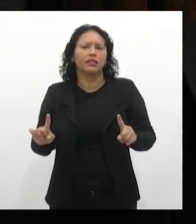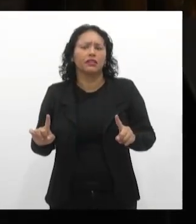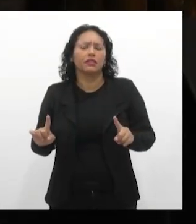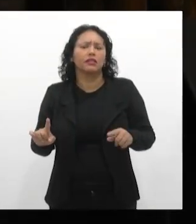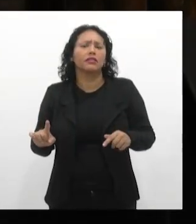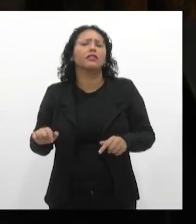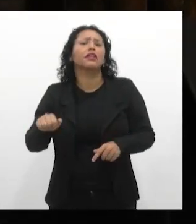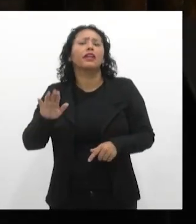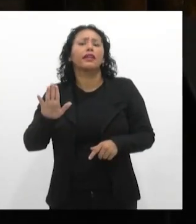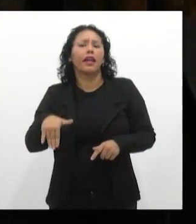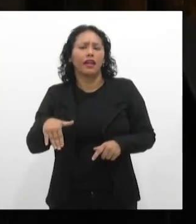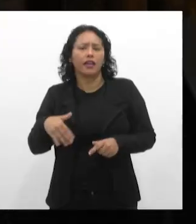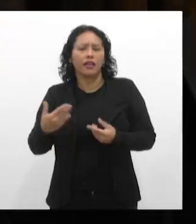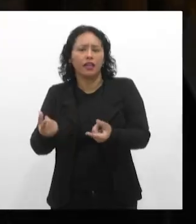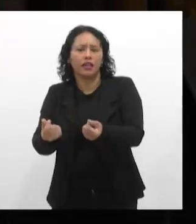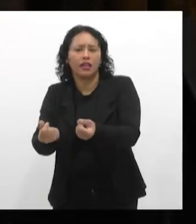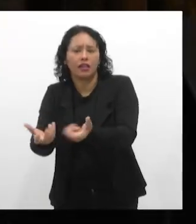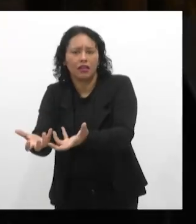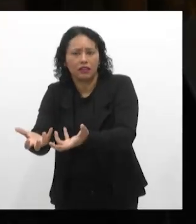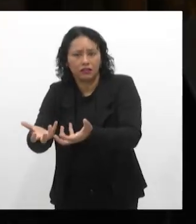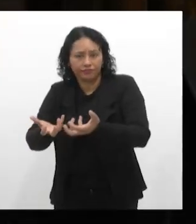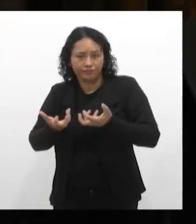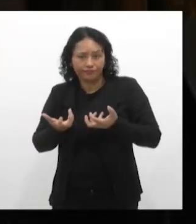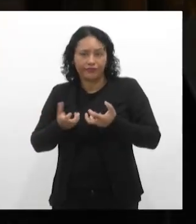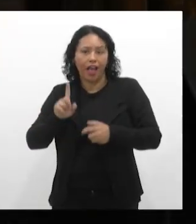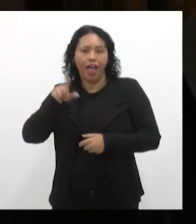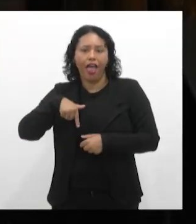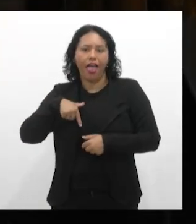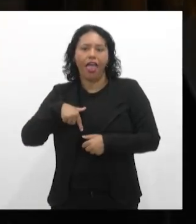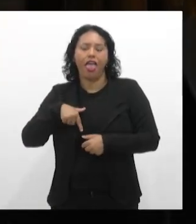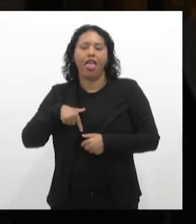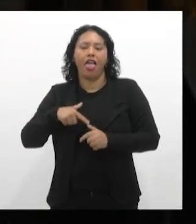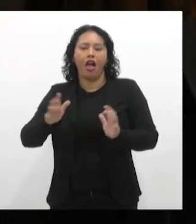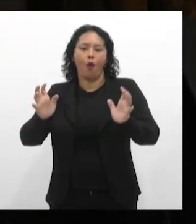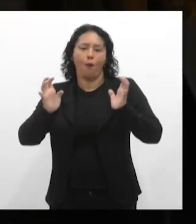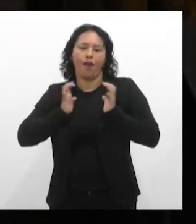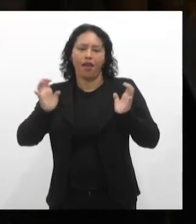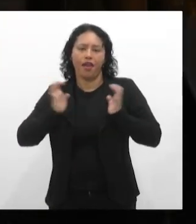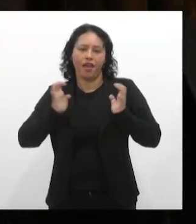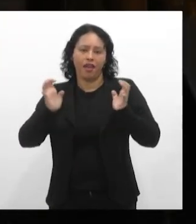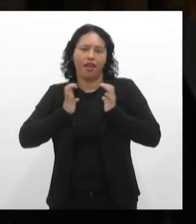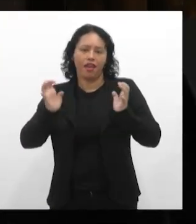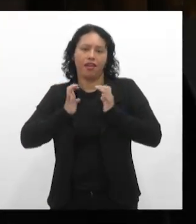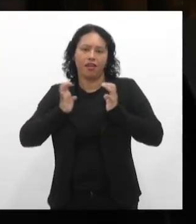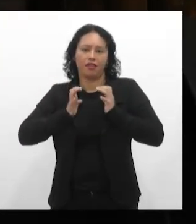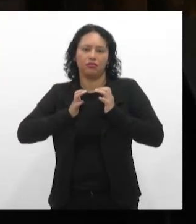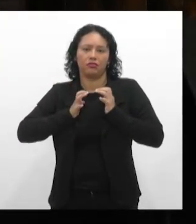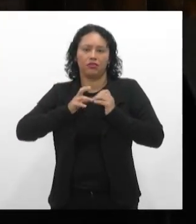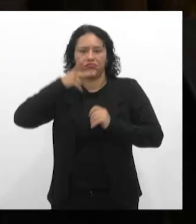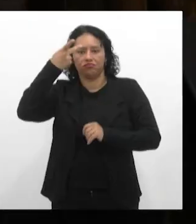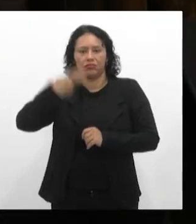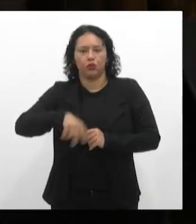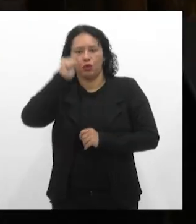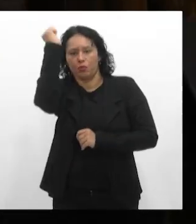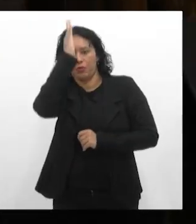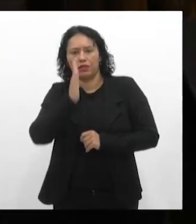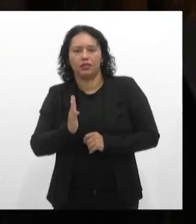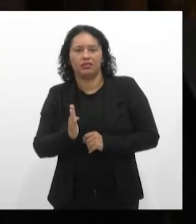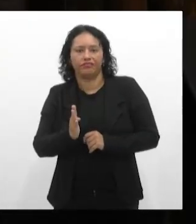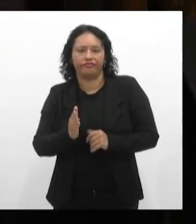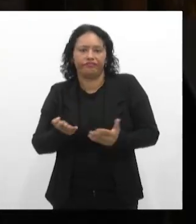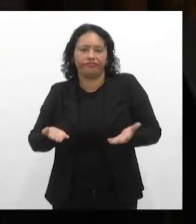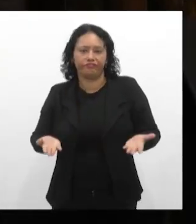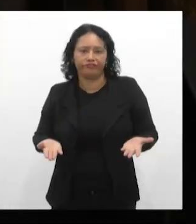altos valores seja a elite dominante do país. Isso é muito comum de se ver. E o que